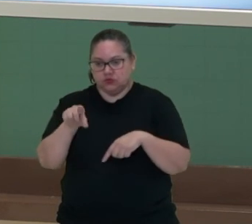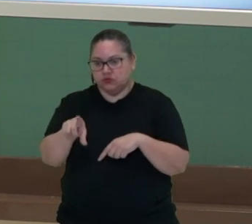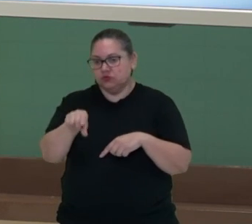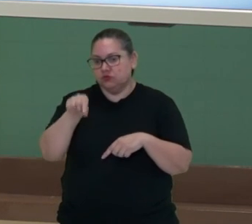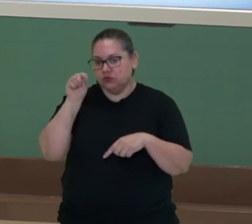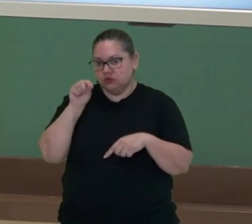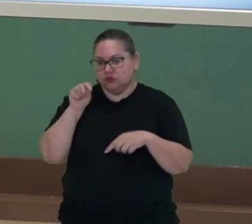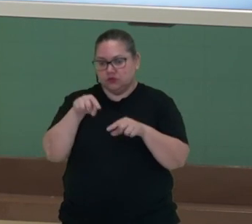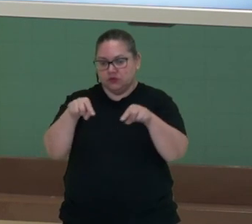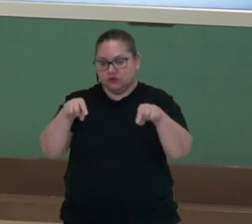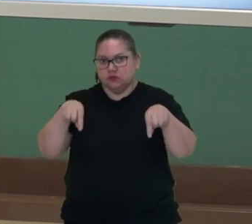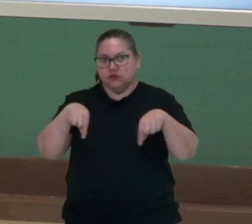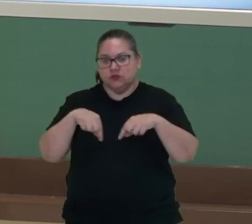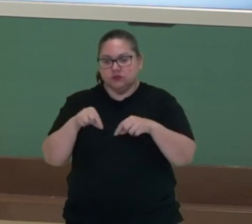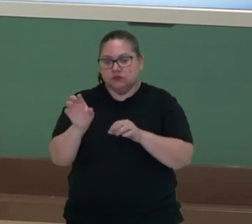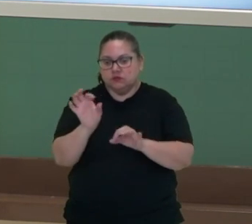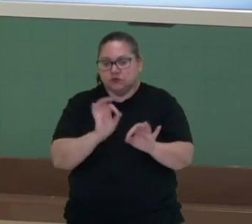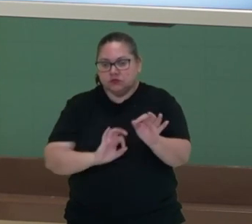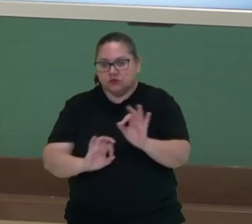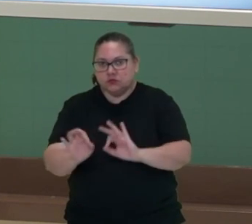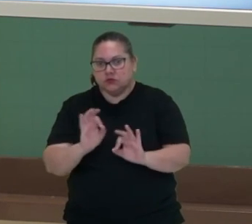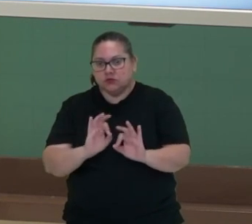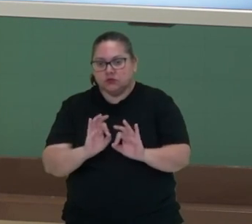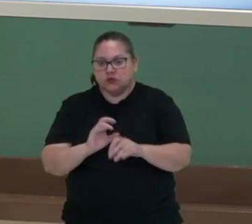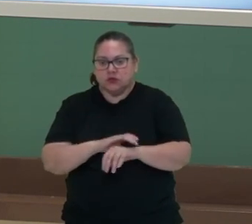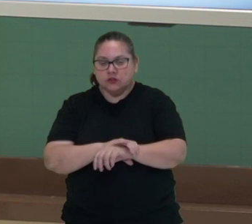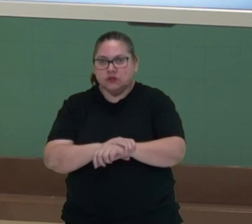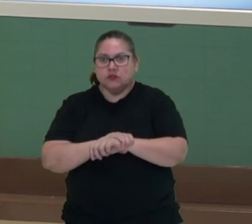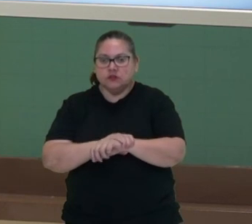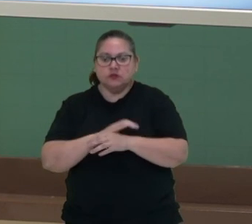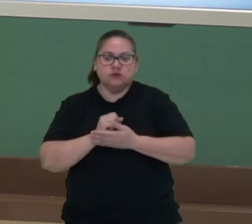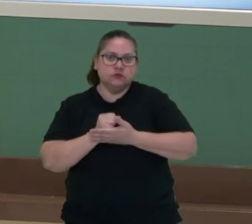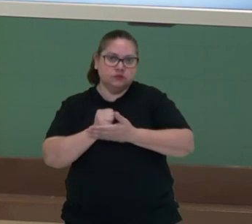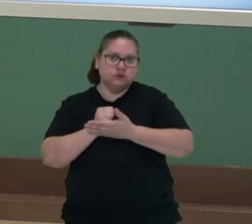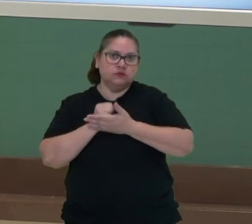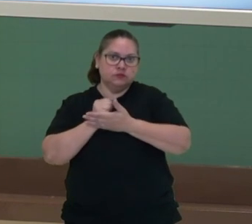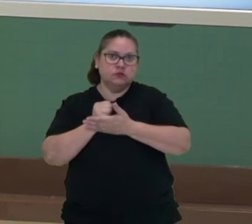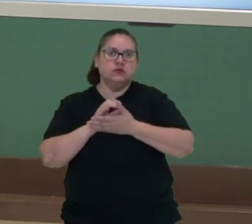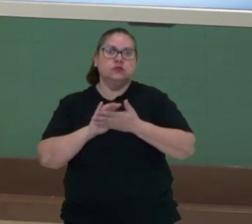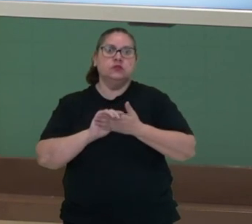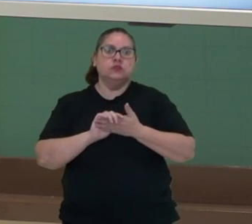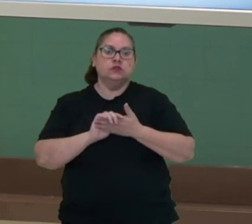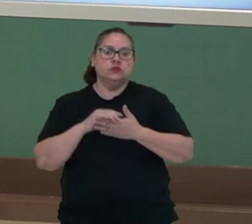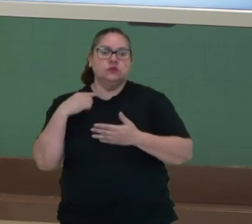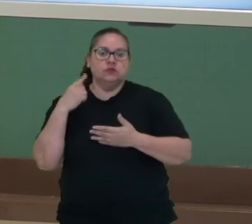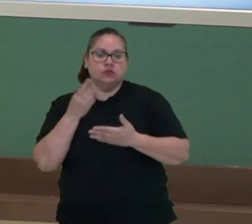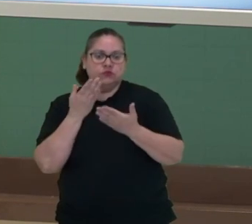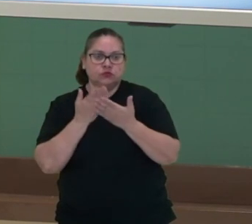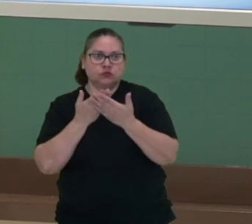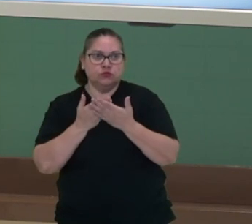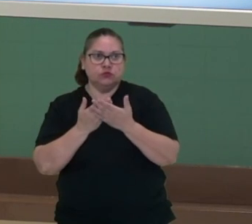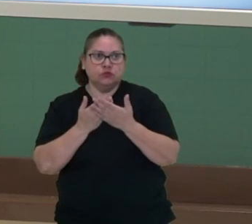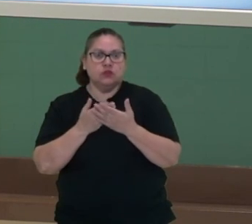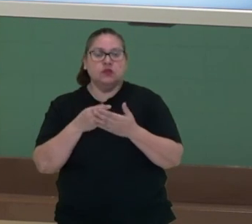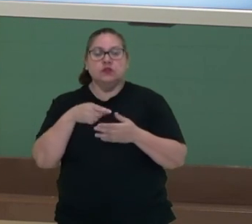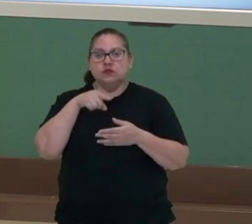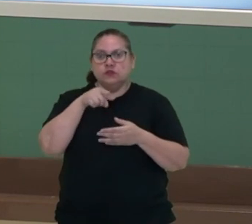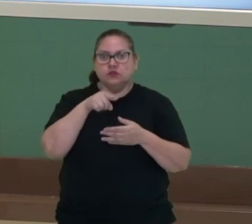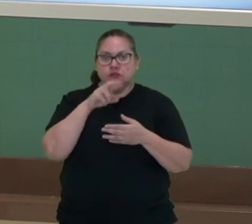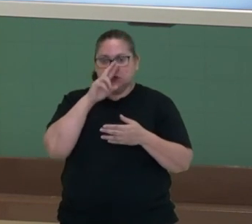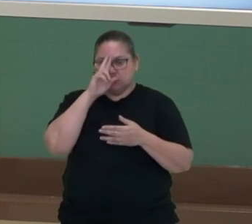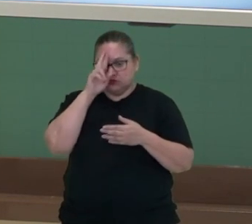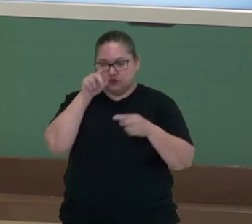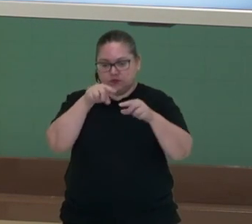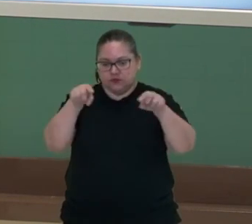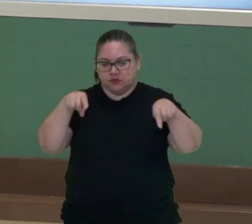aí em sala de aula organizam e garantem, contribuem com a garantia dos nossos estudos. Né? Então, a você, chefe